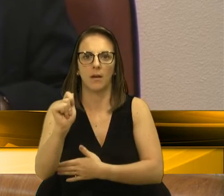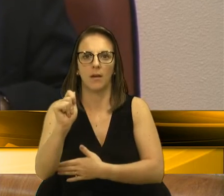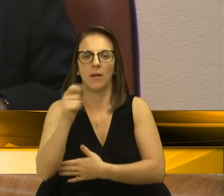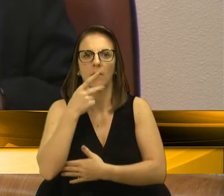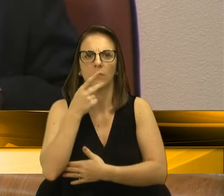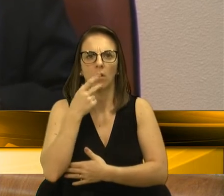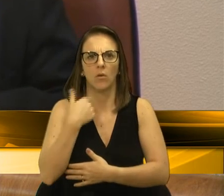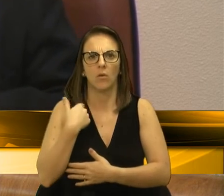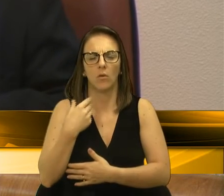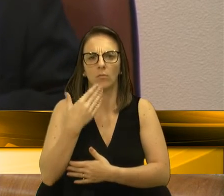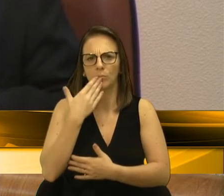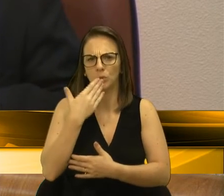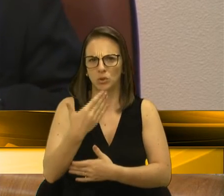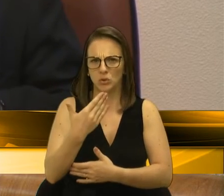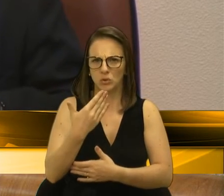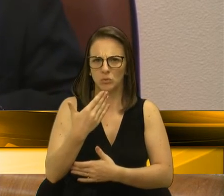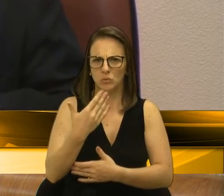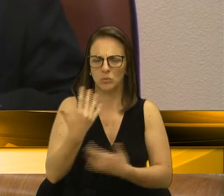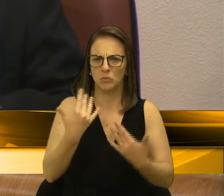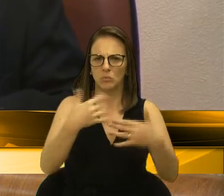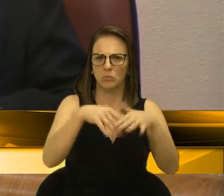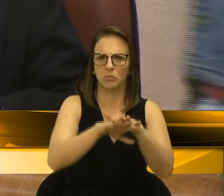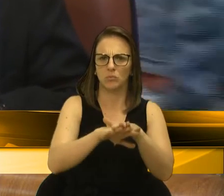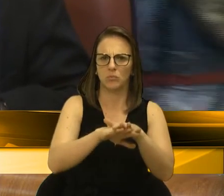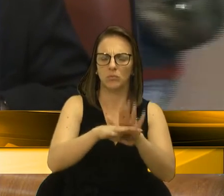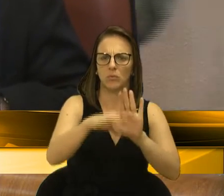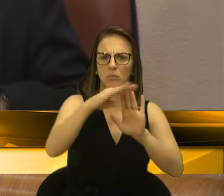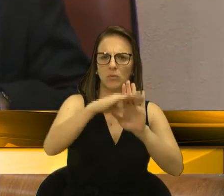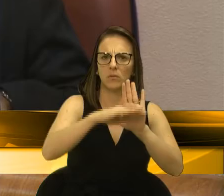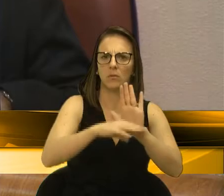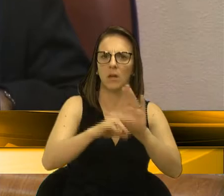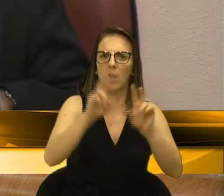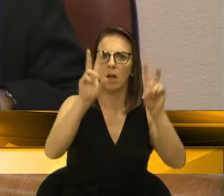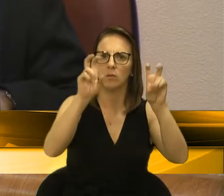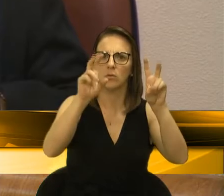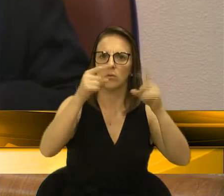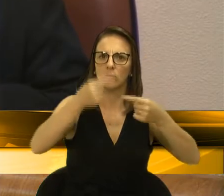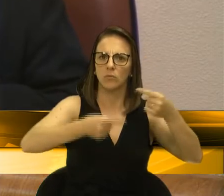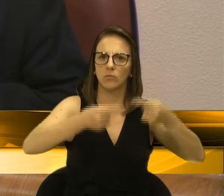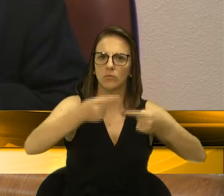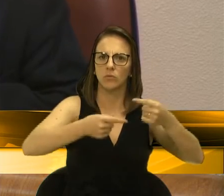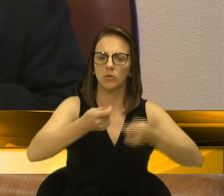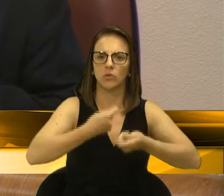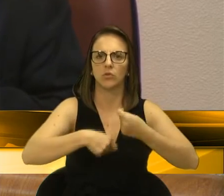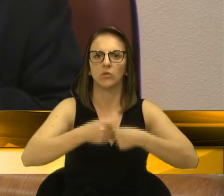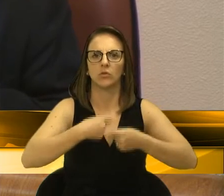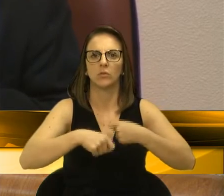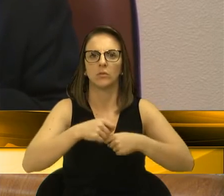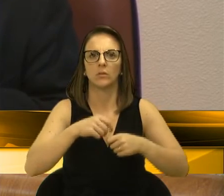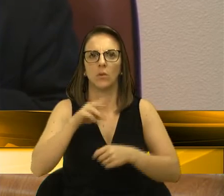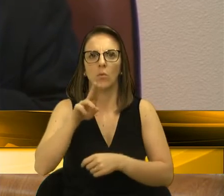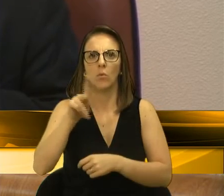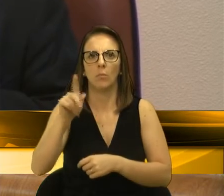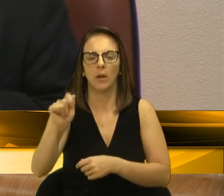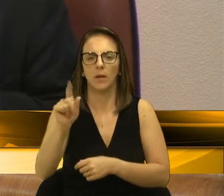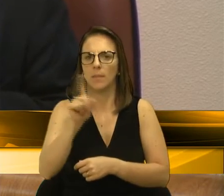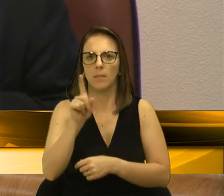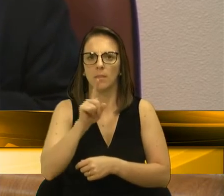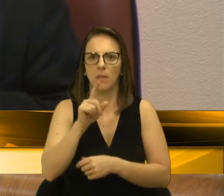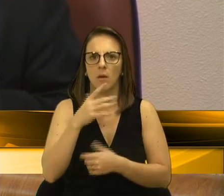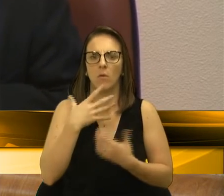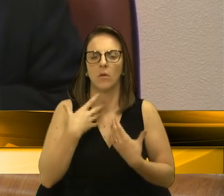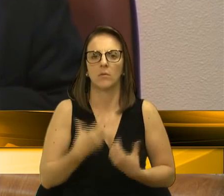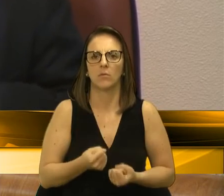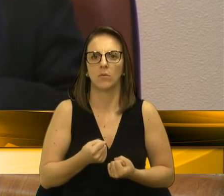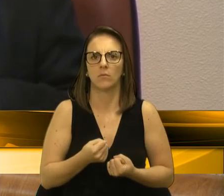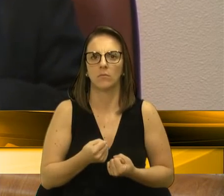as inclusões em pauta para o Conselho tratar de gestão da UPA, não tendo sido atendidas. Fecha aspas.